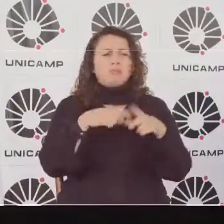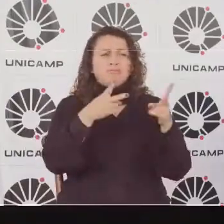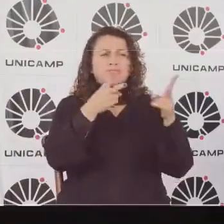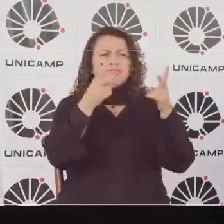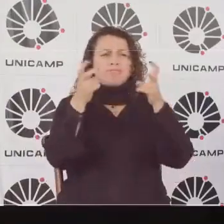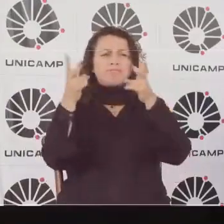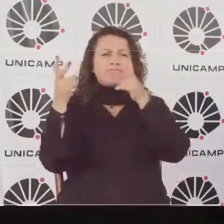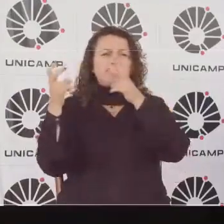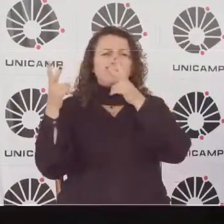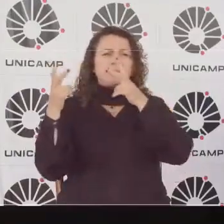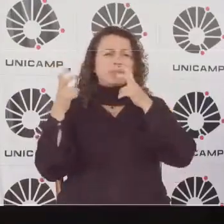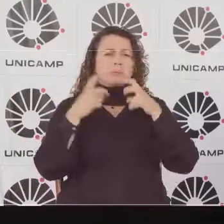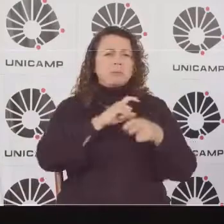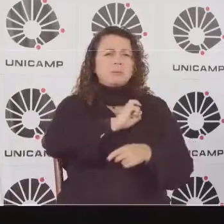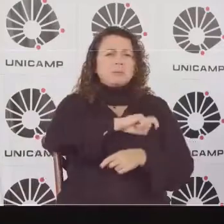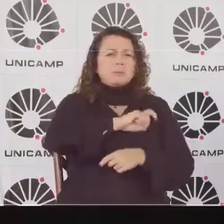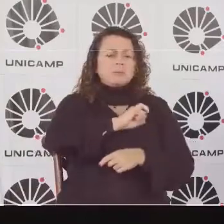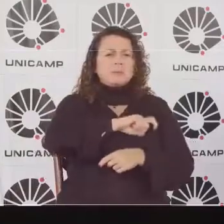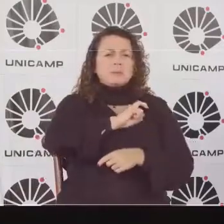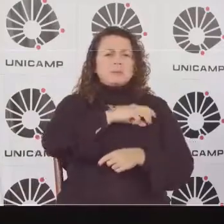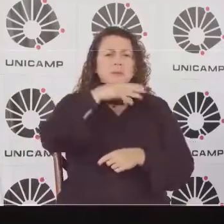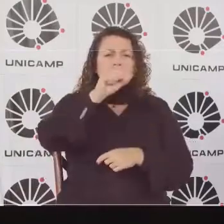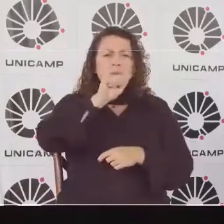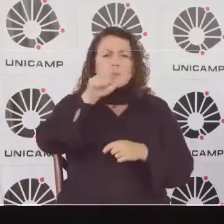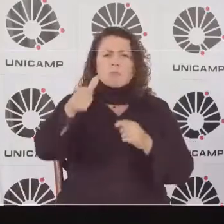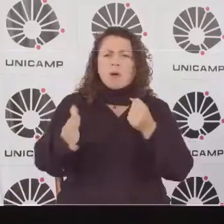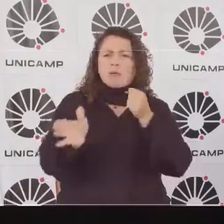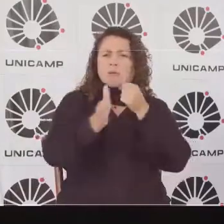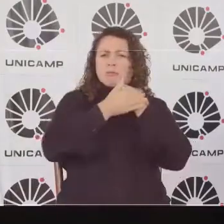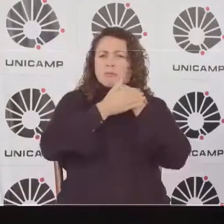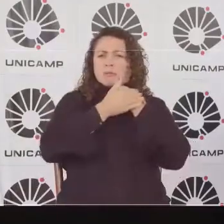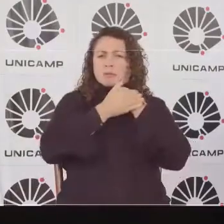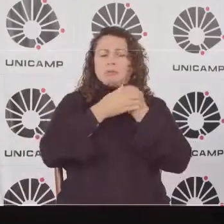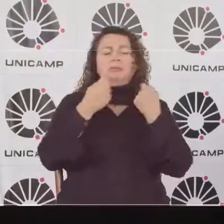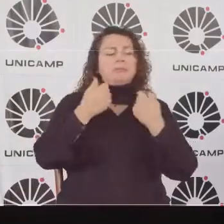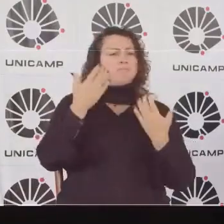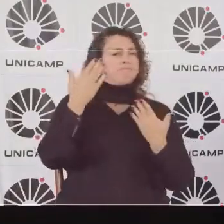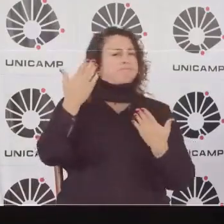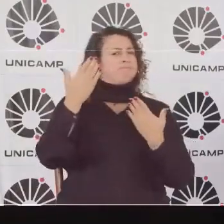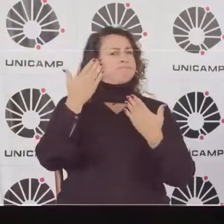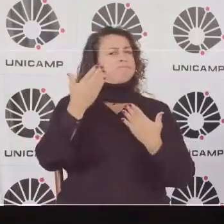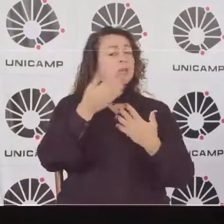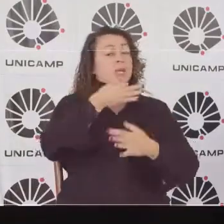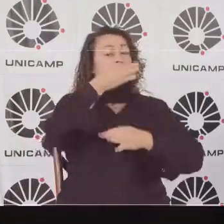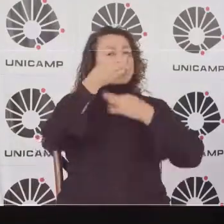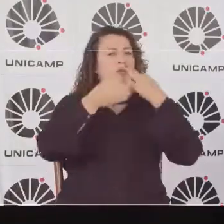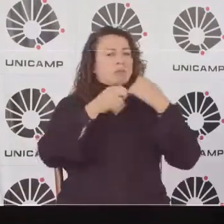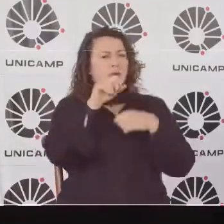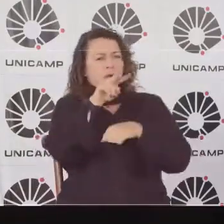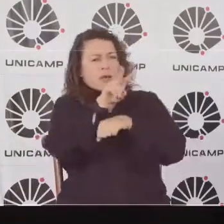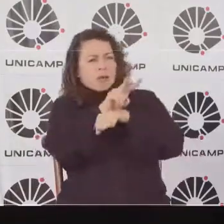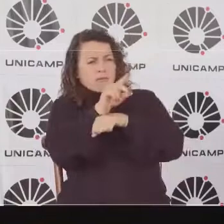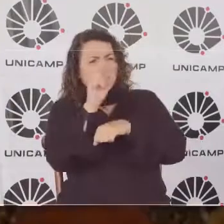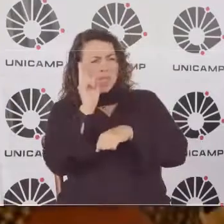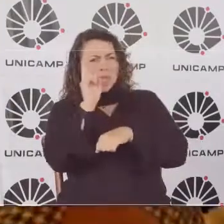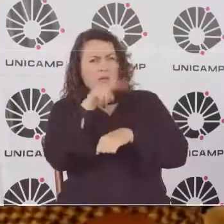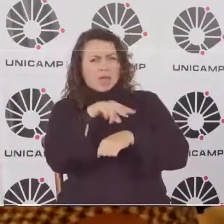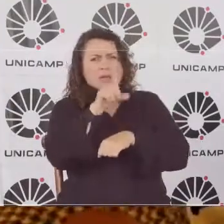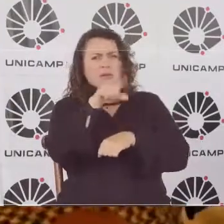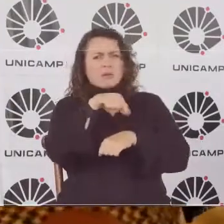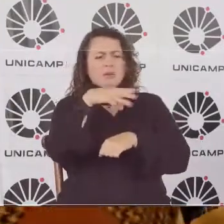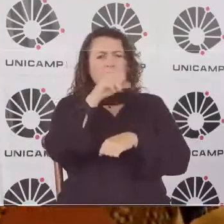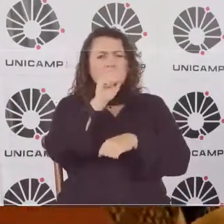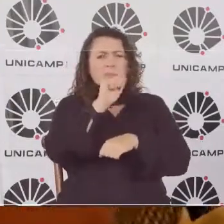simulação EA simulação do mal com a desconfiança A Crítica de quem o vê como um